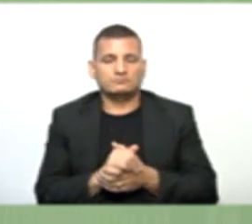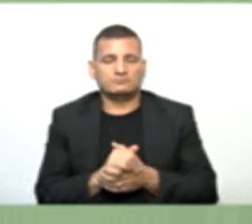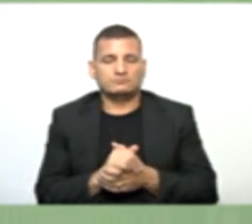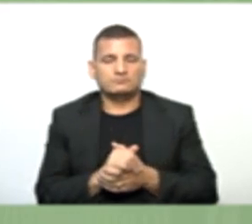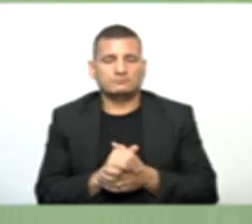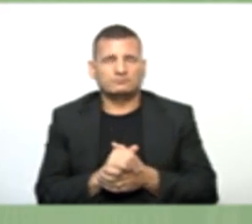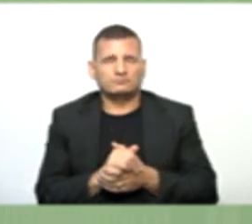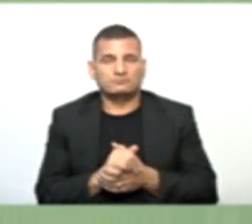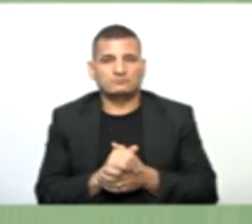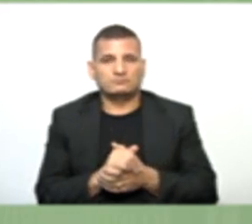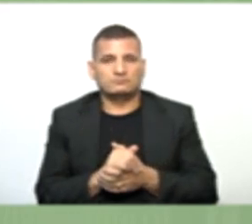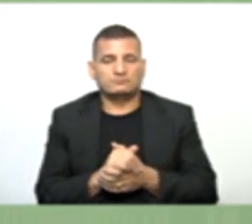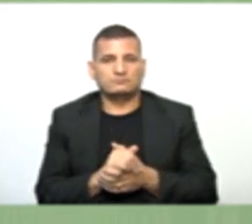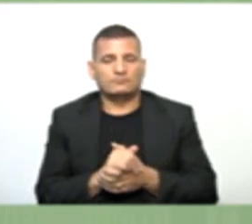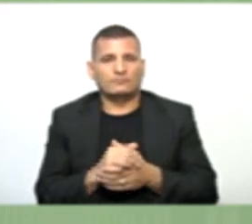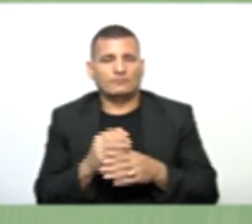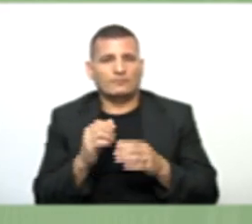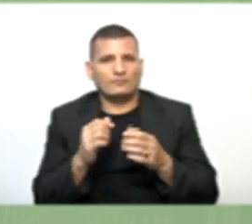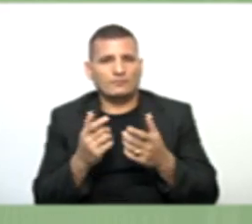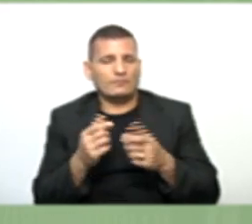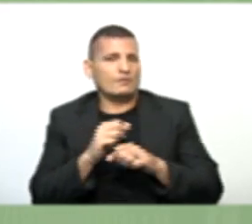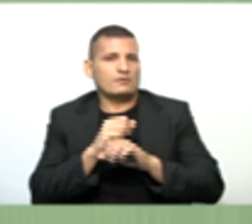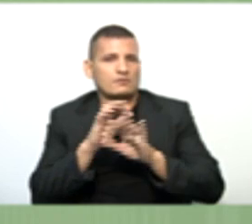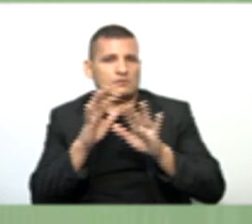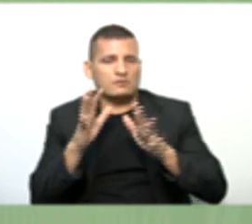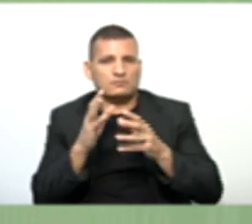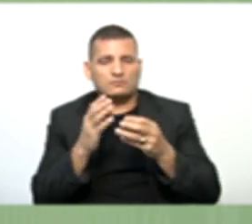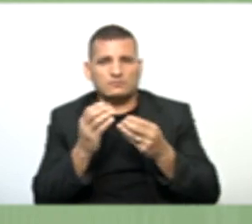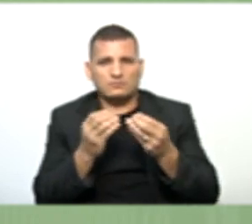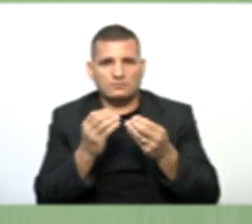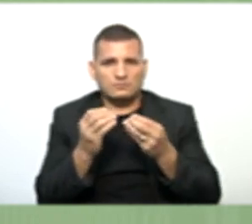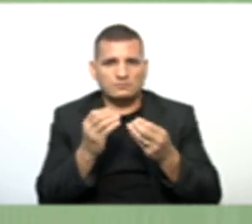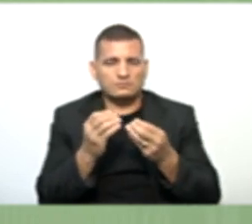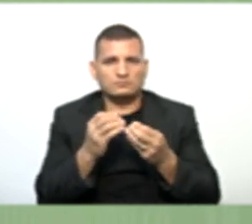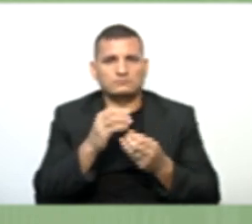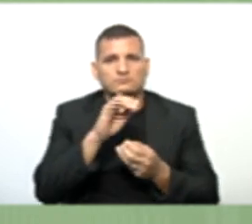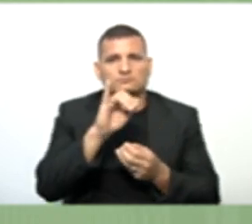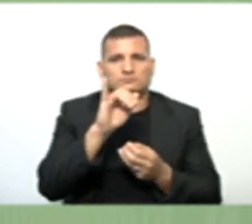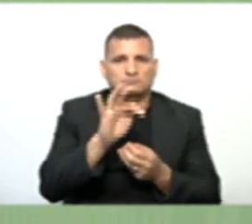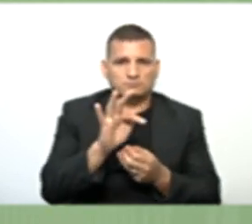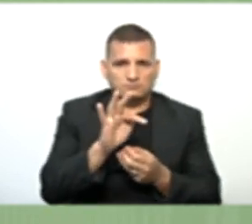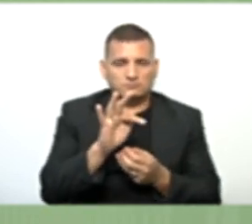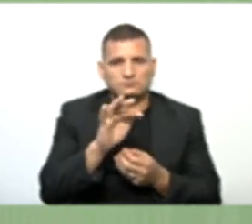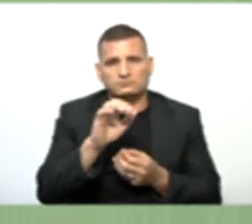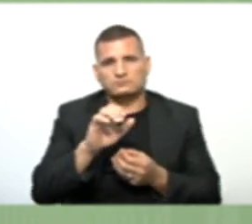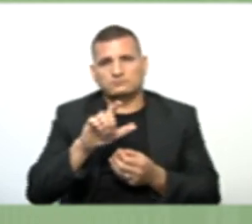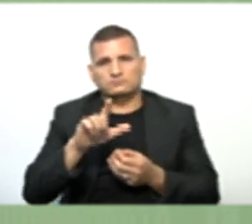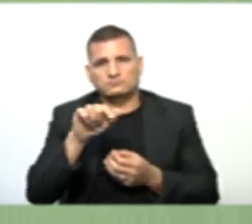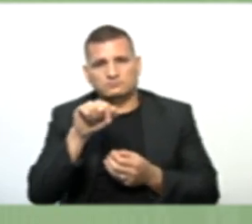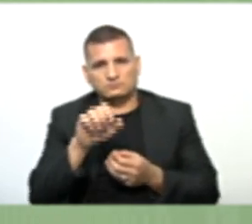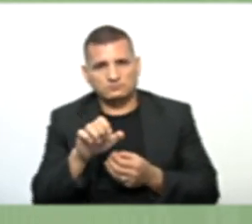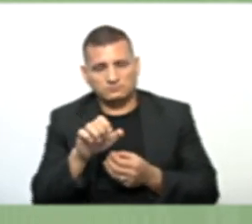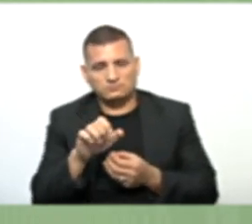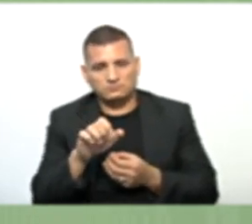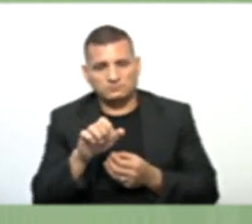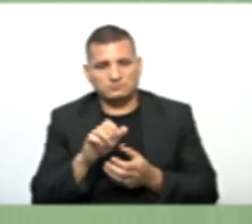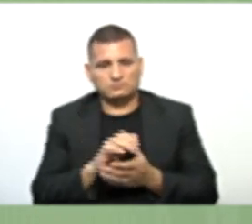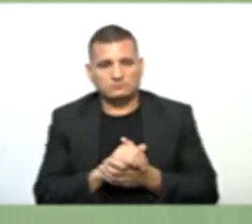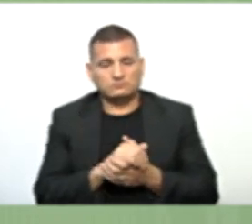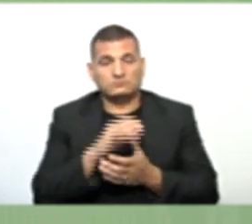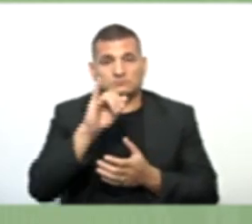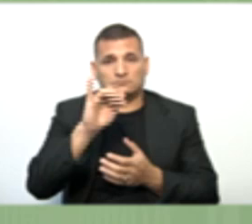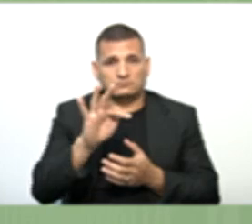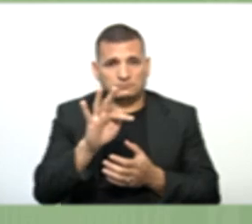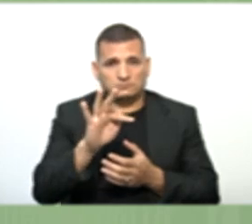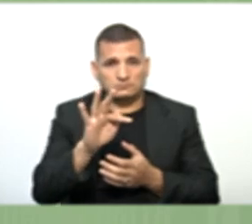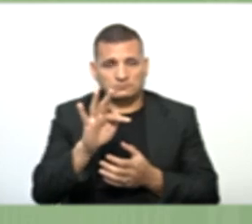Para que fique claro, né, quais são os comandos do if e quais são os comandos do else, são aqueles comandos, os comandos do if são